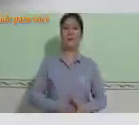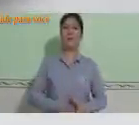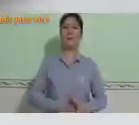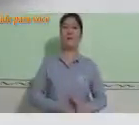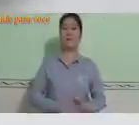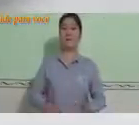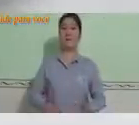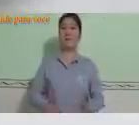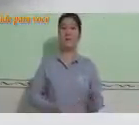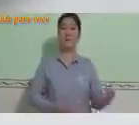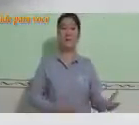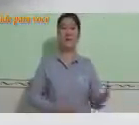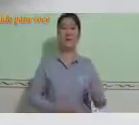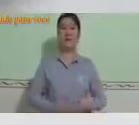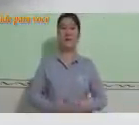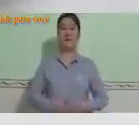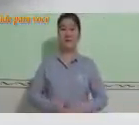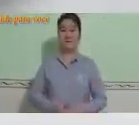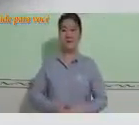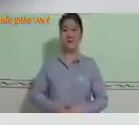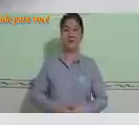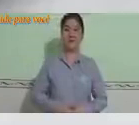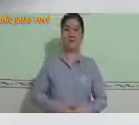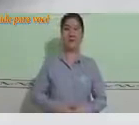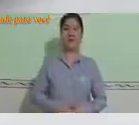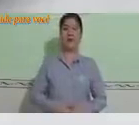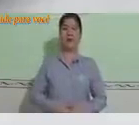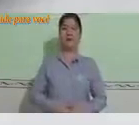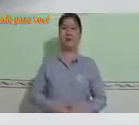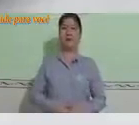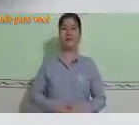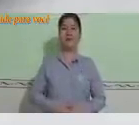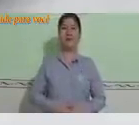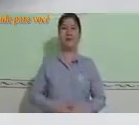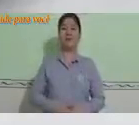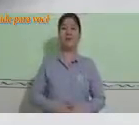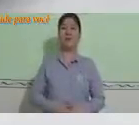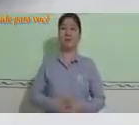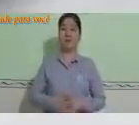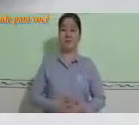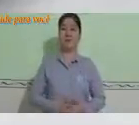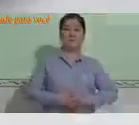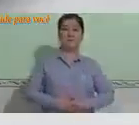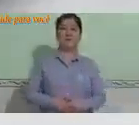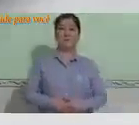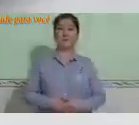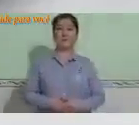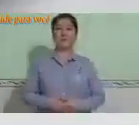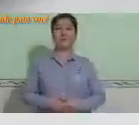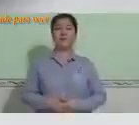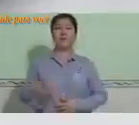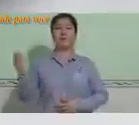De qualquer forma, vírgula, antes de proceder à limpeza, deve-se sempre ler primeiro as instruções do fabricante, vírgula,